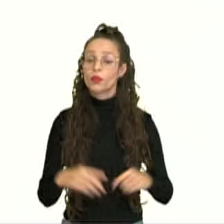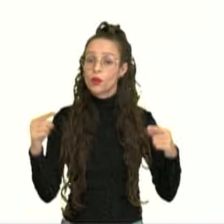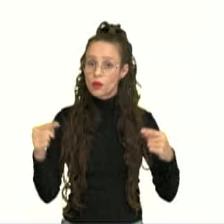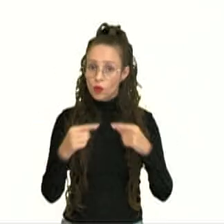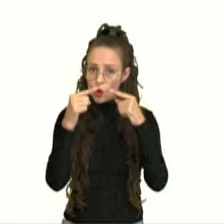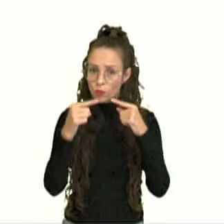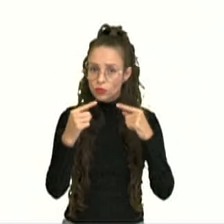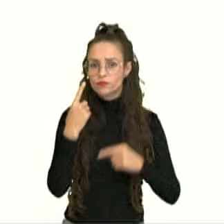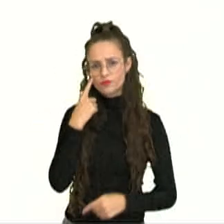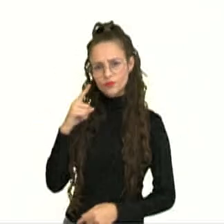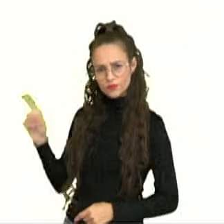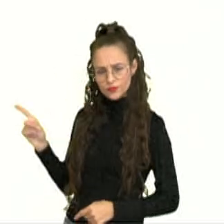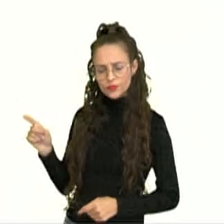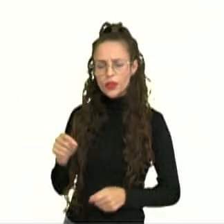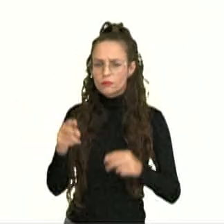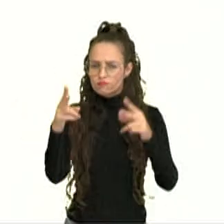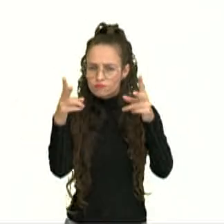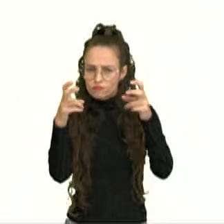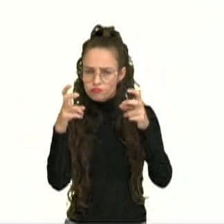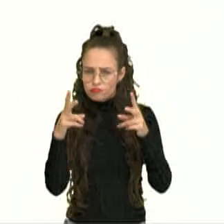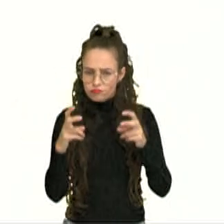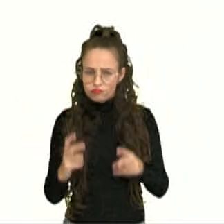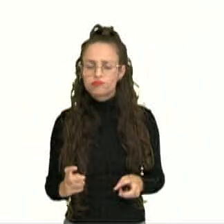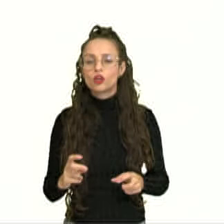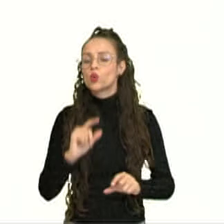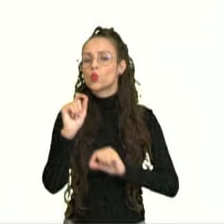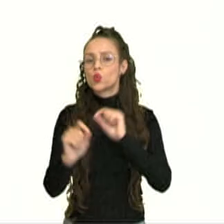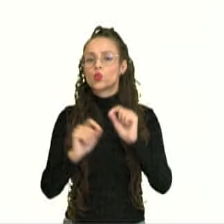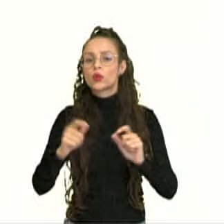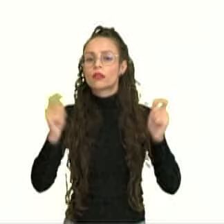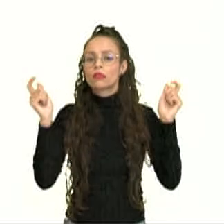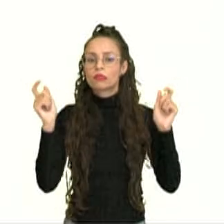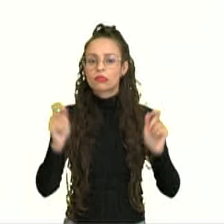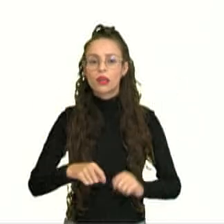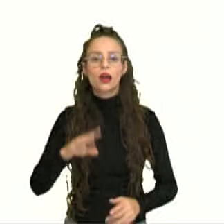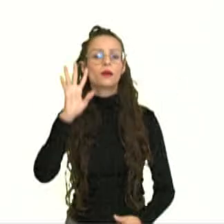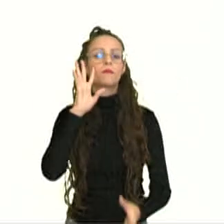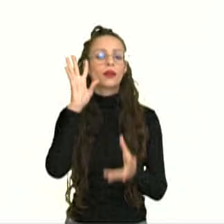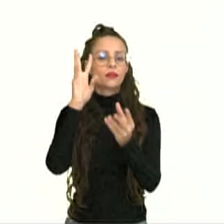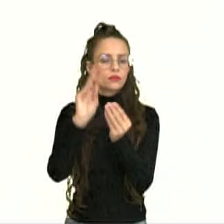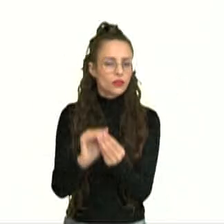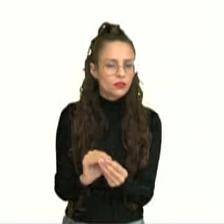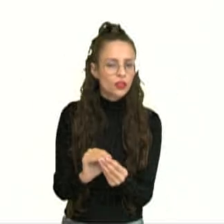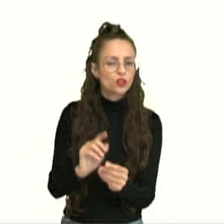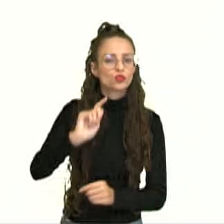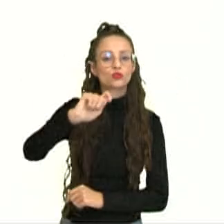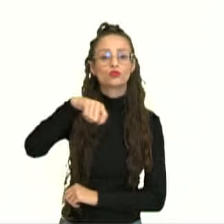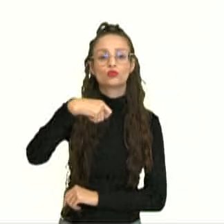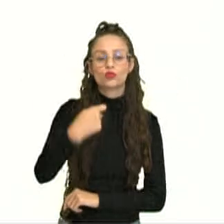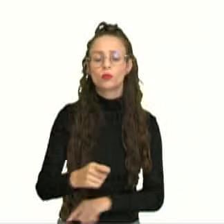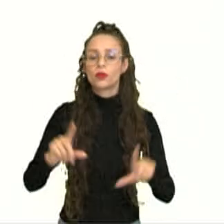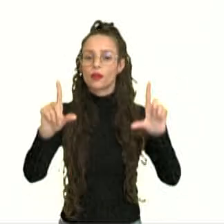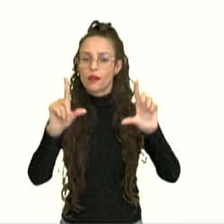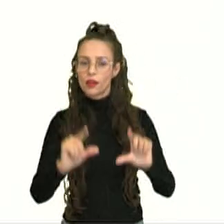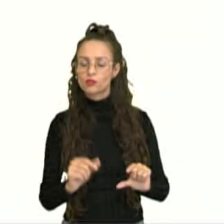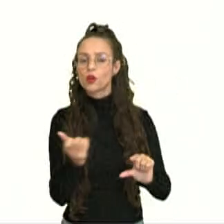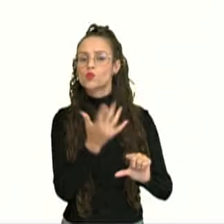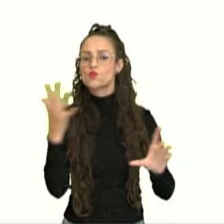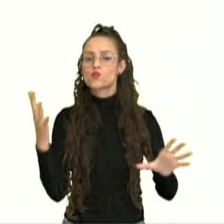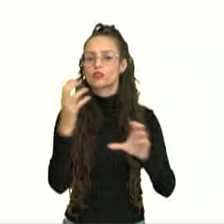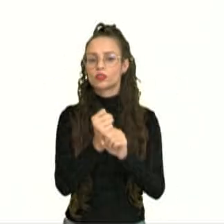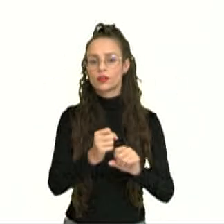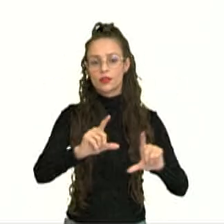acordo com os dados, estes dados aqui, o que é possível deduzir sobre a redução da quantidade